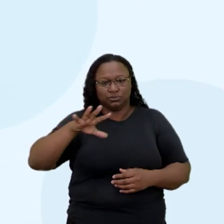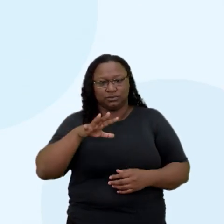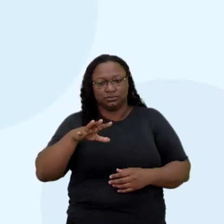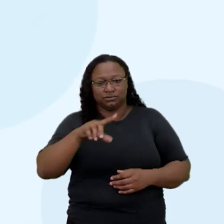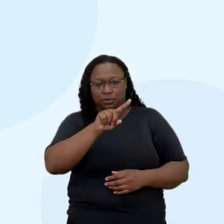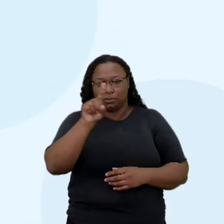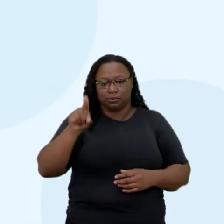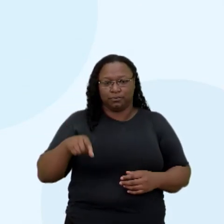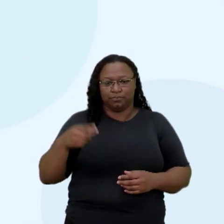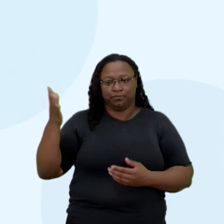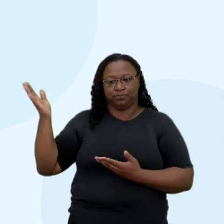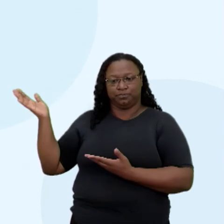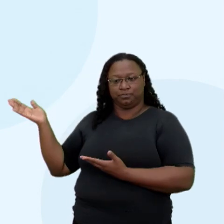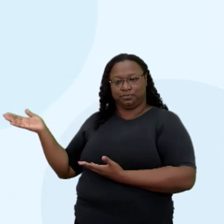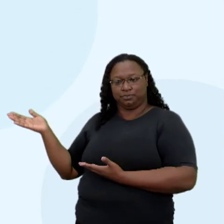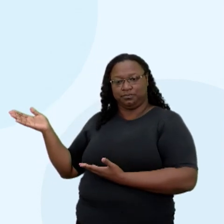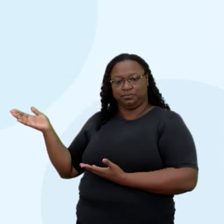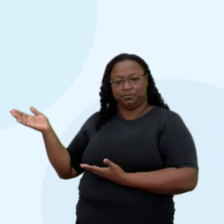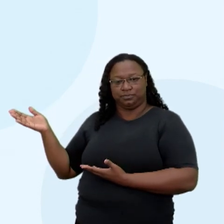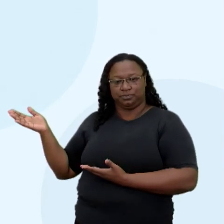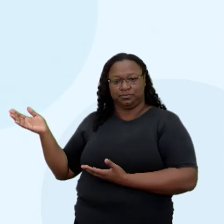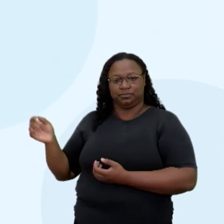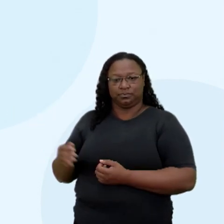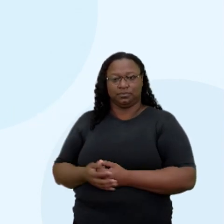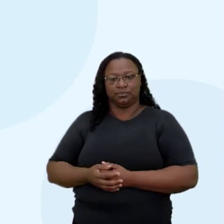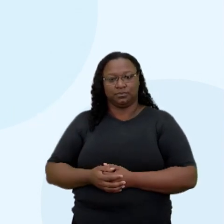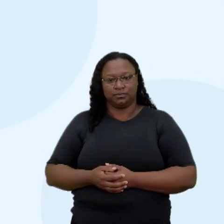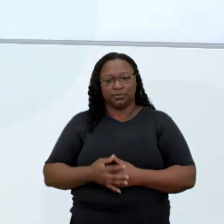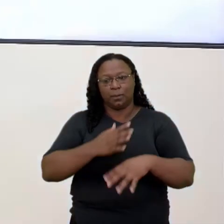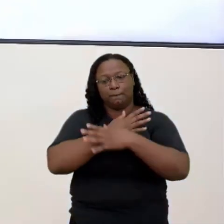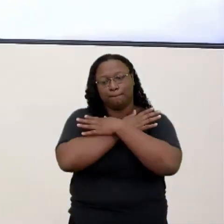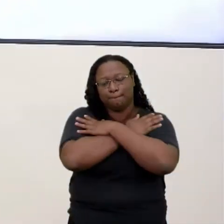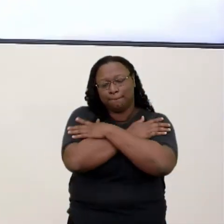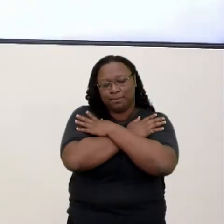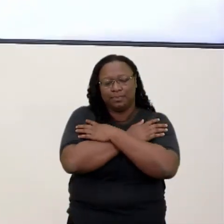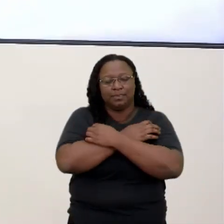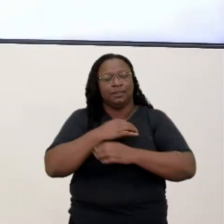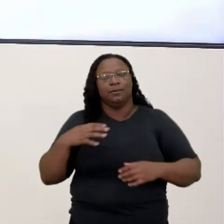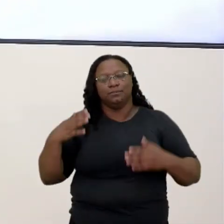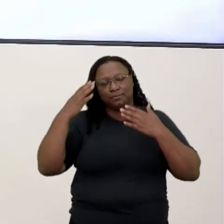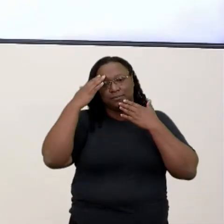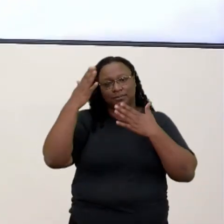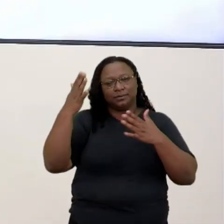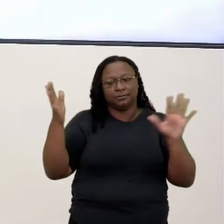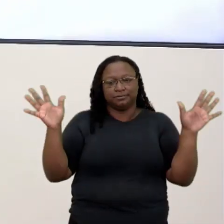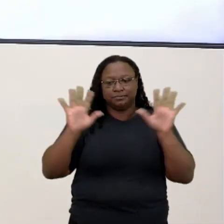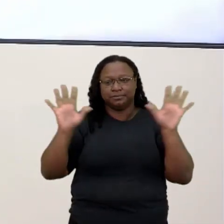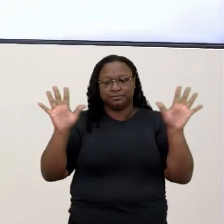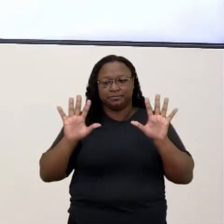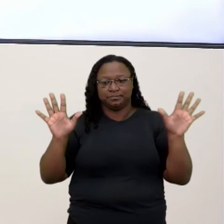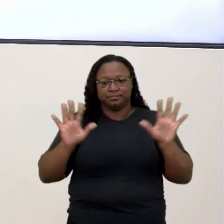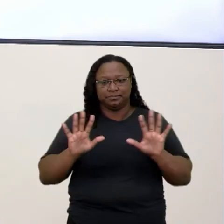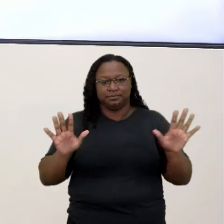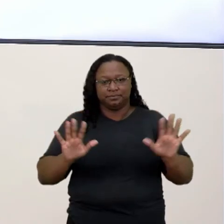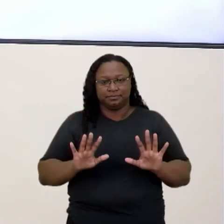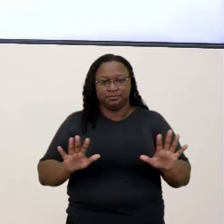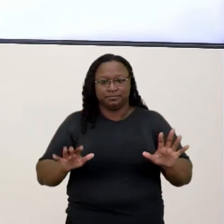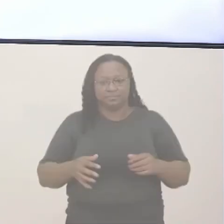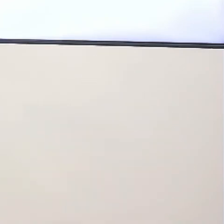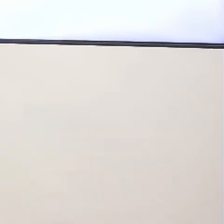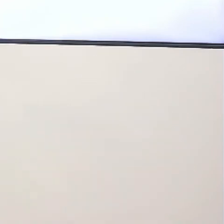aí o QR Code para vocês fazerem a análise da aula. Meu abraço, muito obrigado, valeu e até a próxima aula. Tchau!